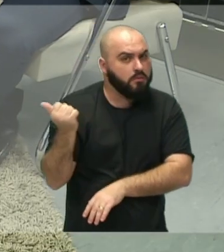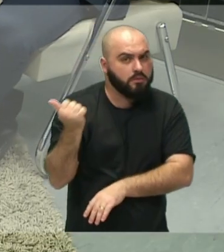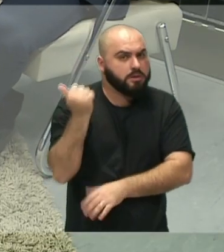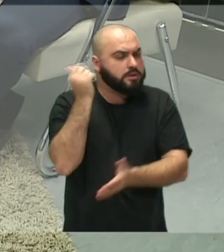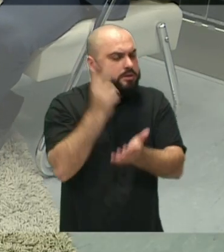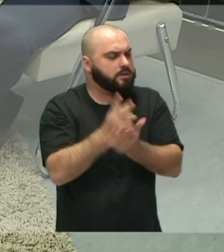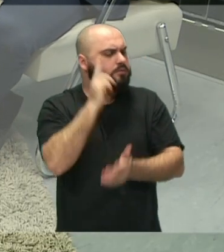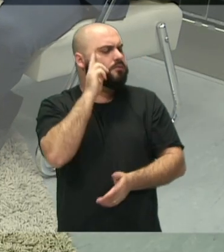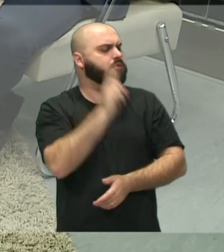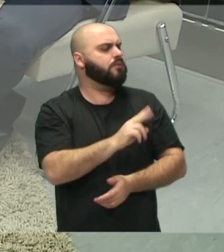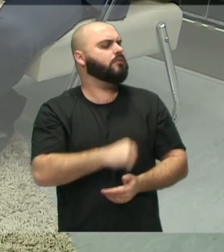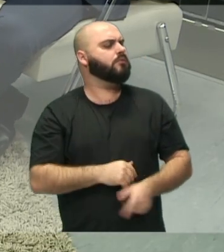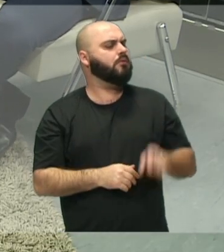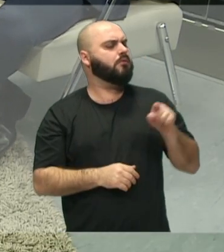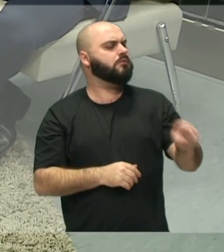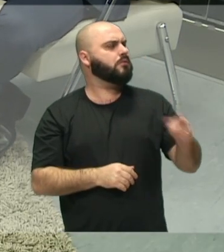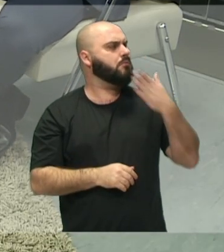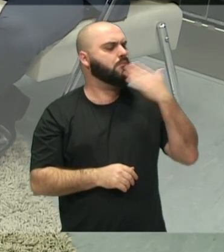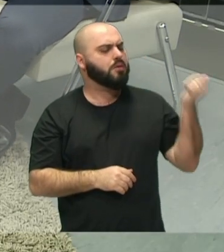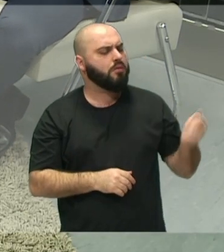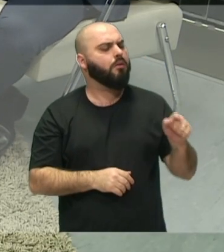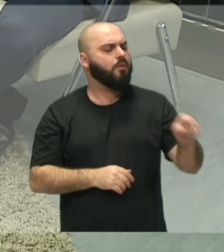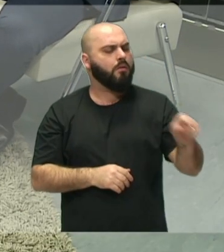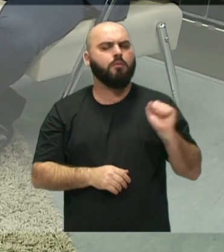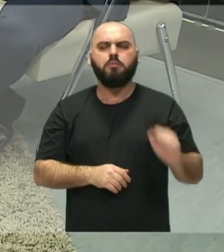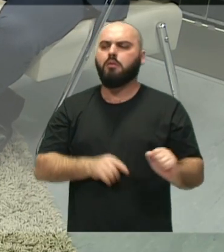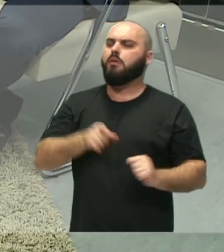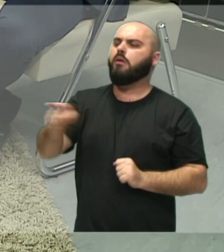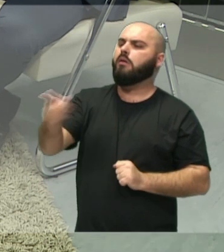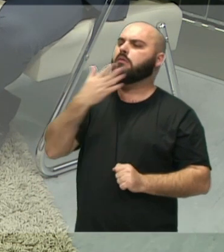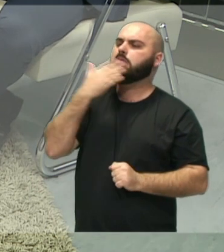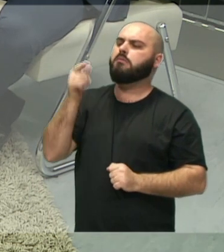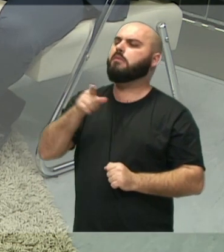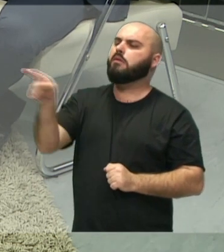de crítica, que isso poderia ser melhor aqui, poderiam fazer